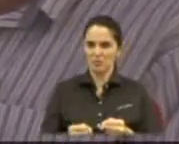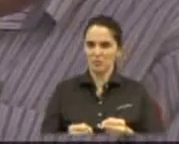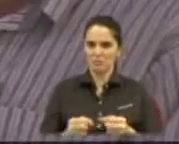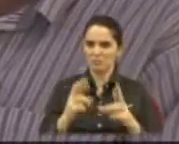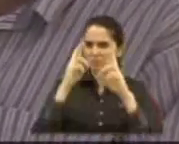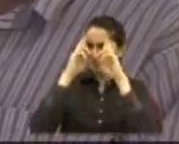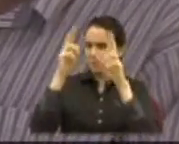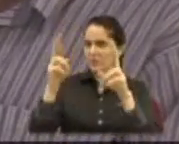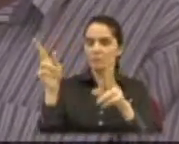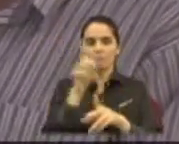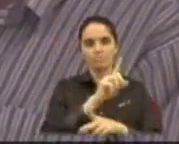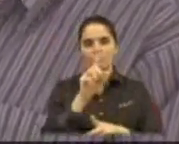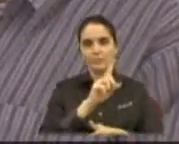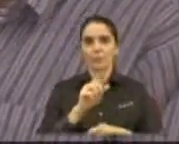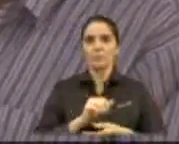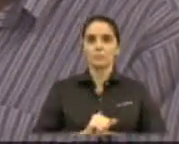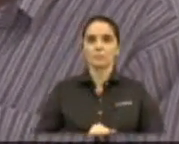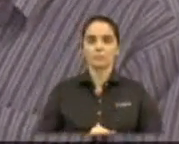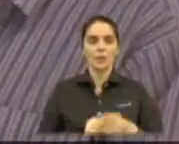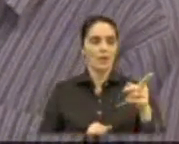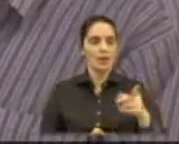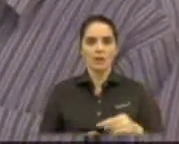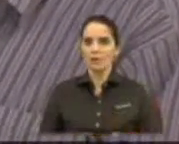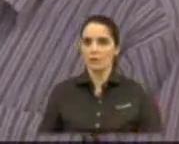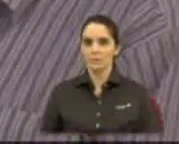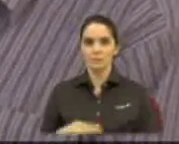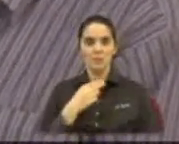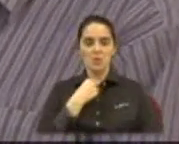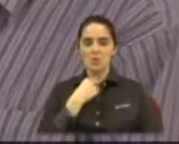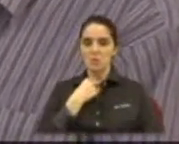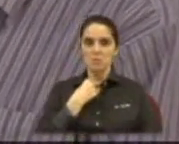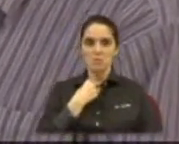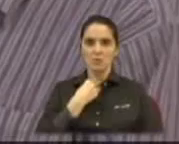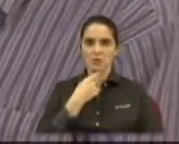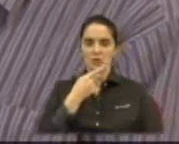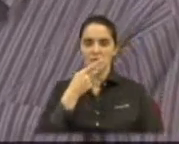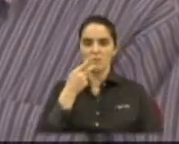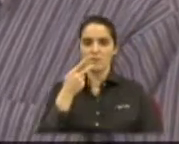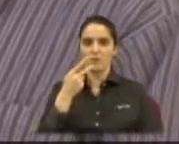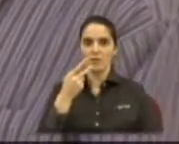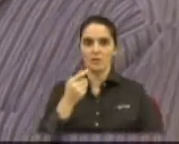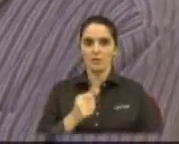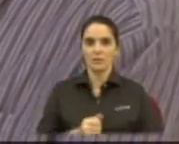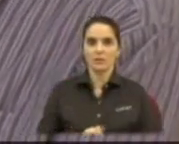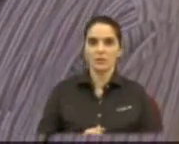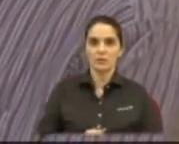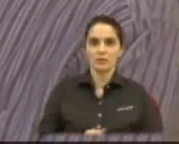foi proposta a fazer. Não falar mal do que as pessoas acreditam.